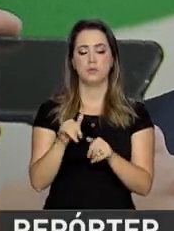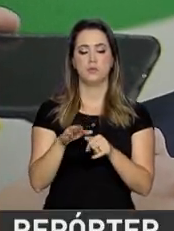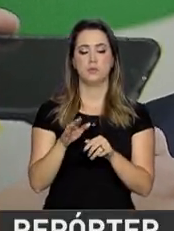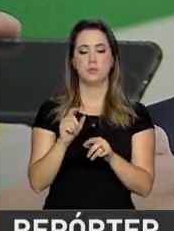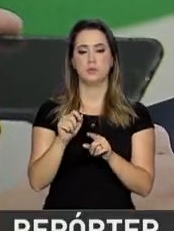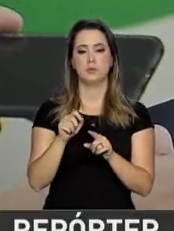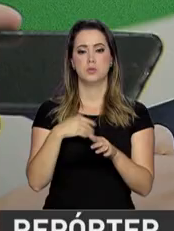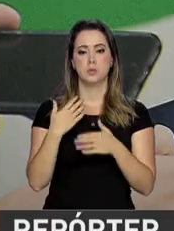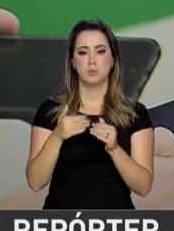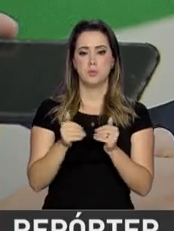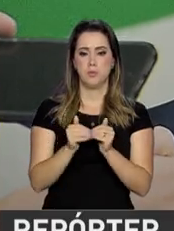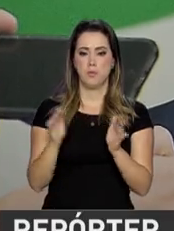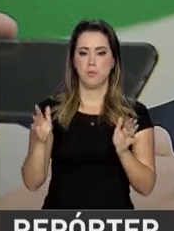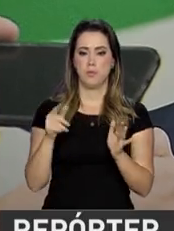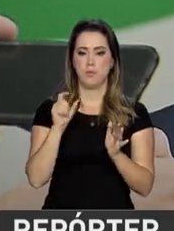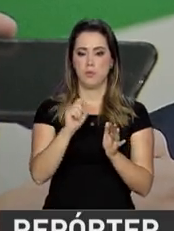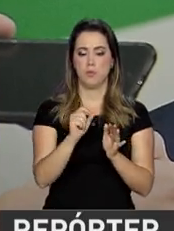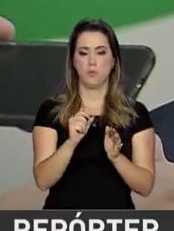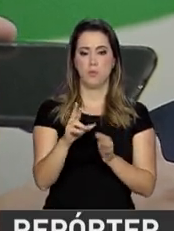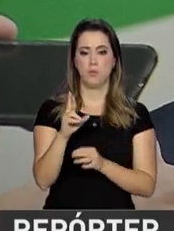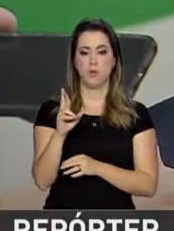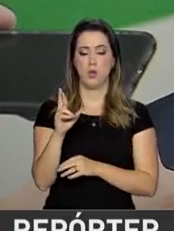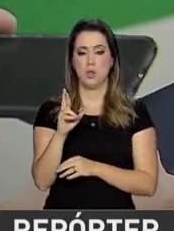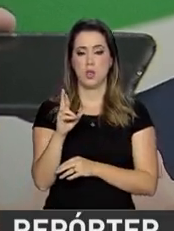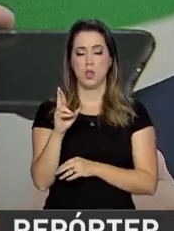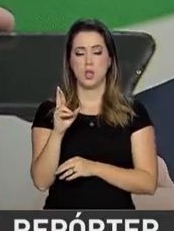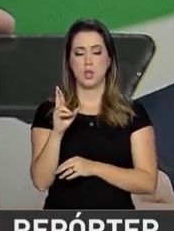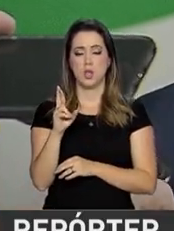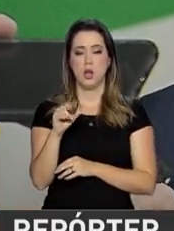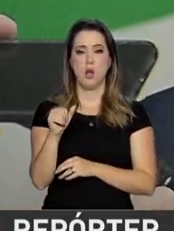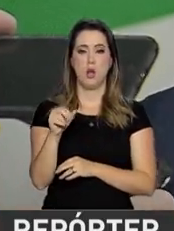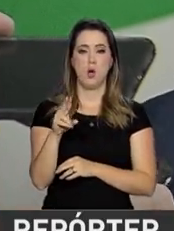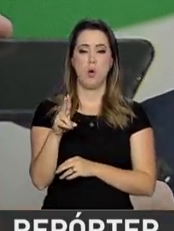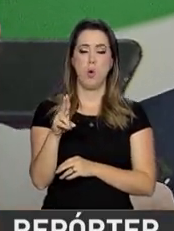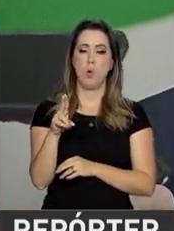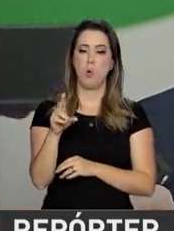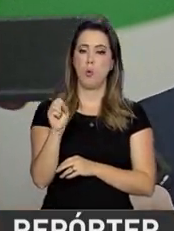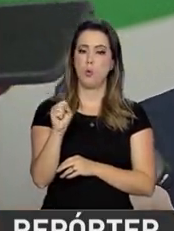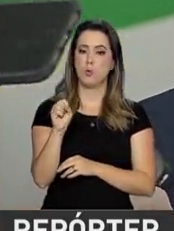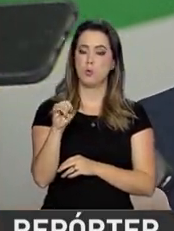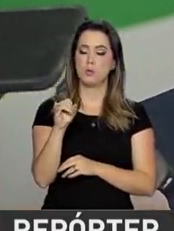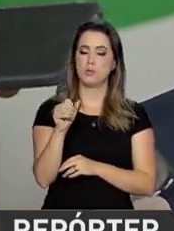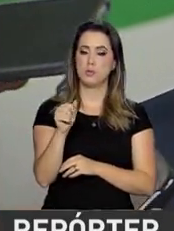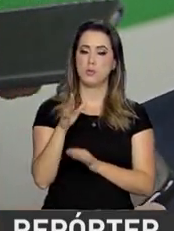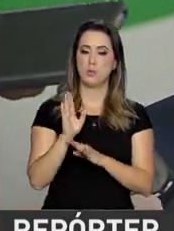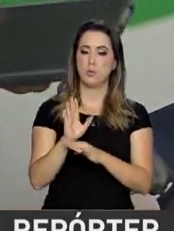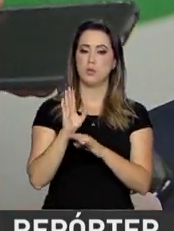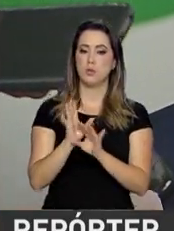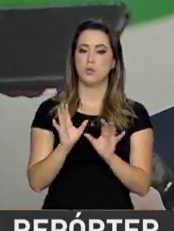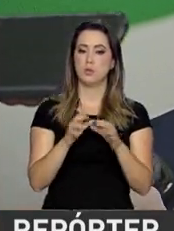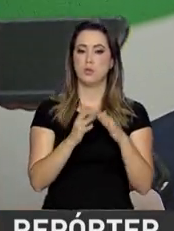da reabertura da da rússia também o que vai trazer algum alento é que setores estão tão deprimidos hoje